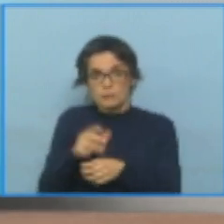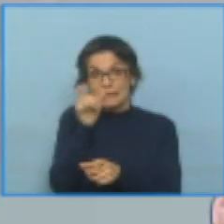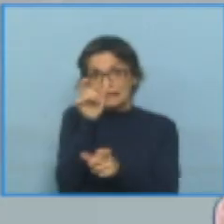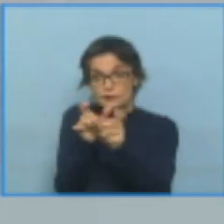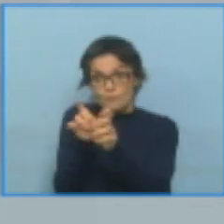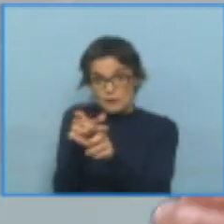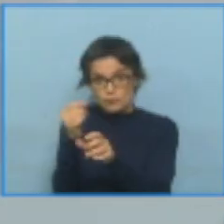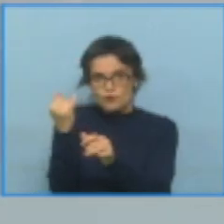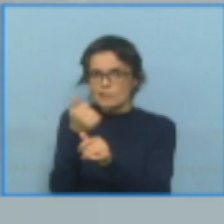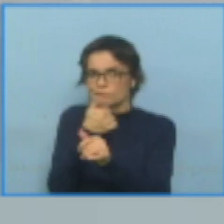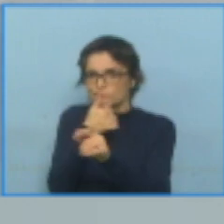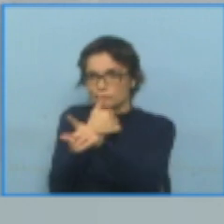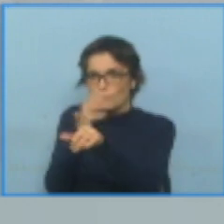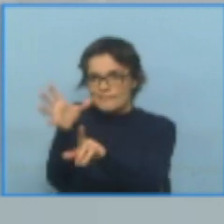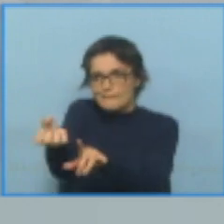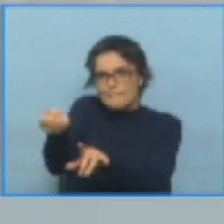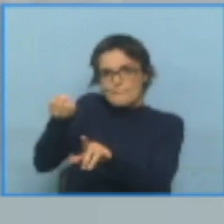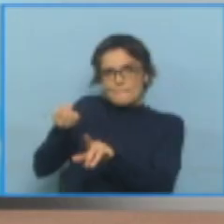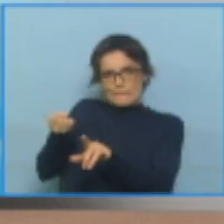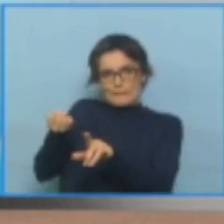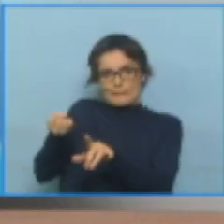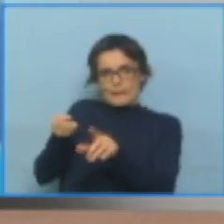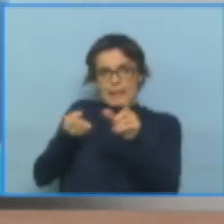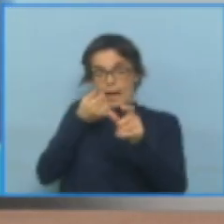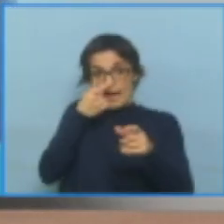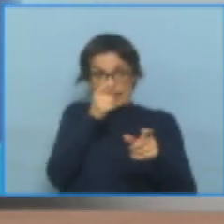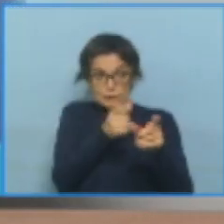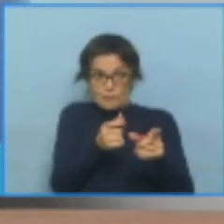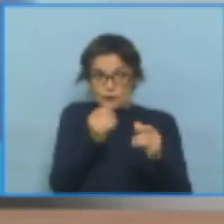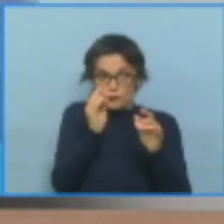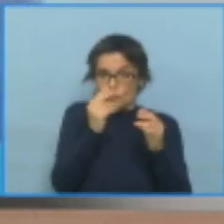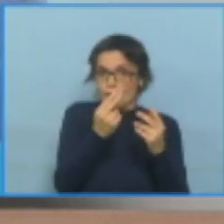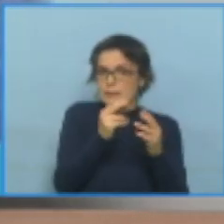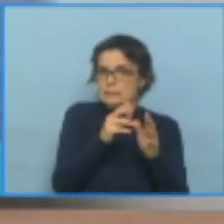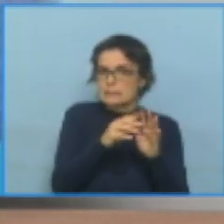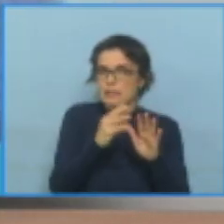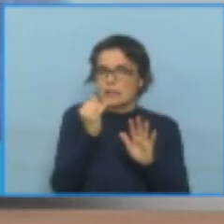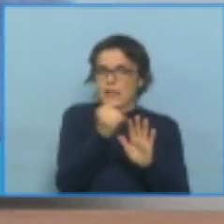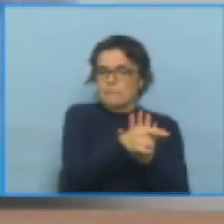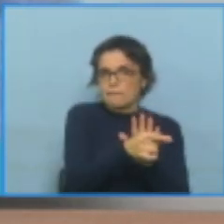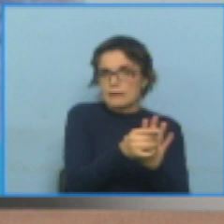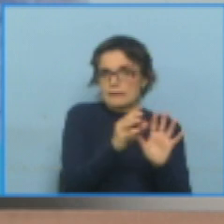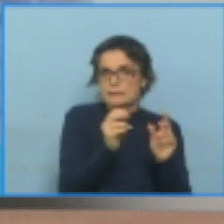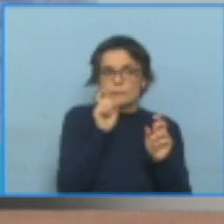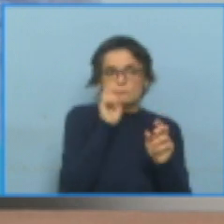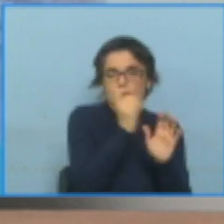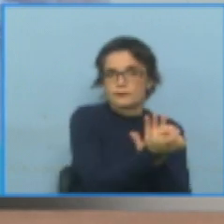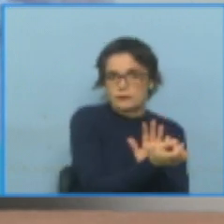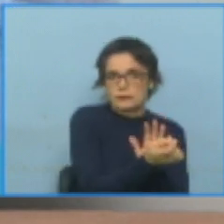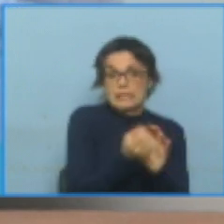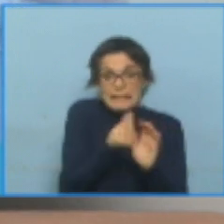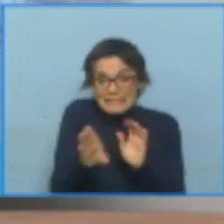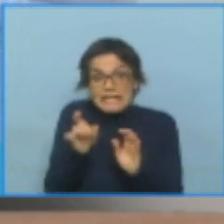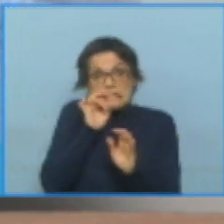de uma determinada forma, que a vítima seja protegida de uma determinada forma, que as crianças, neste contexto, sejam